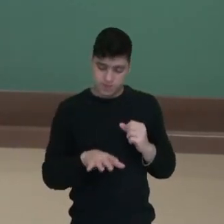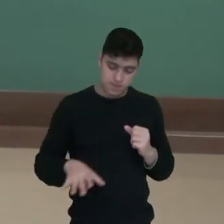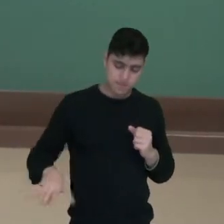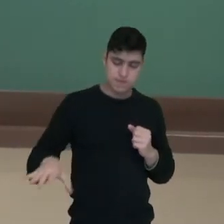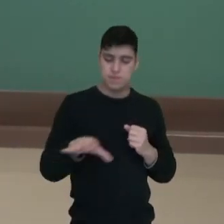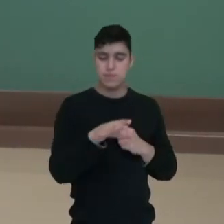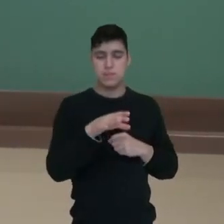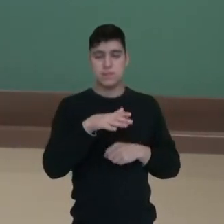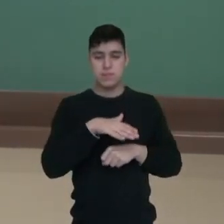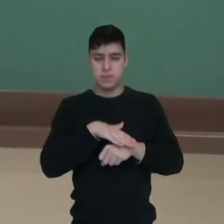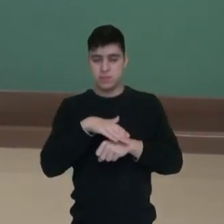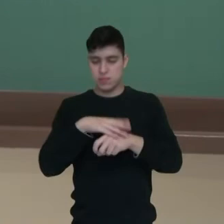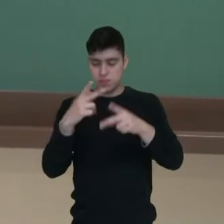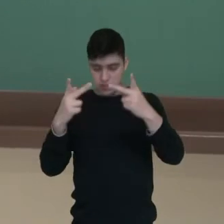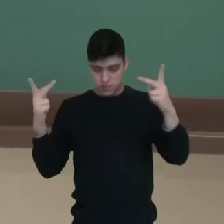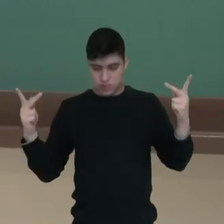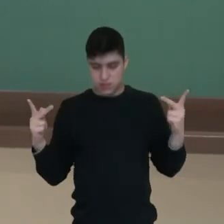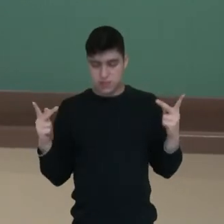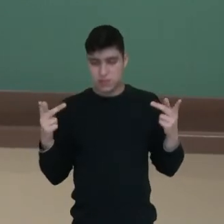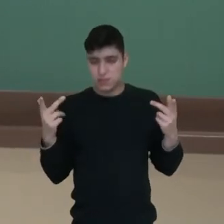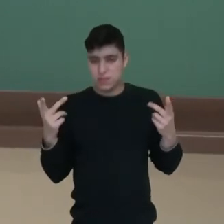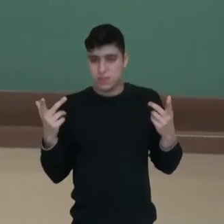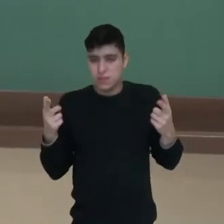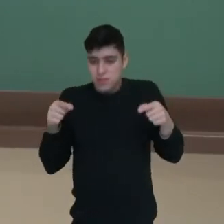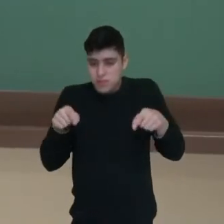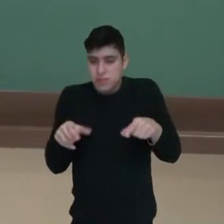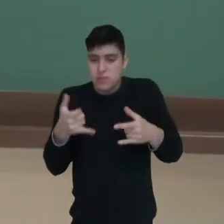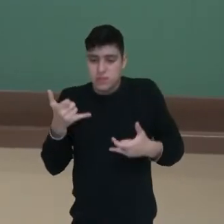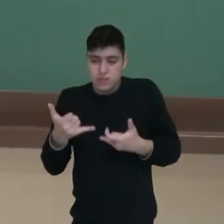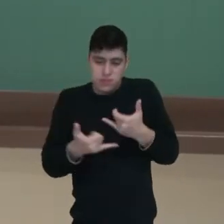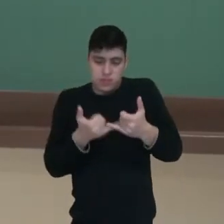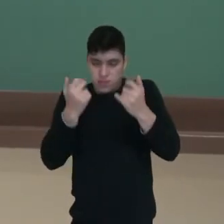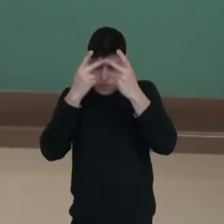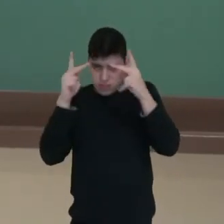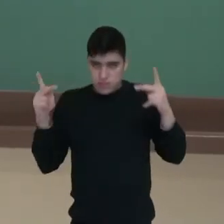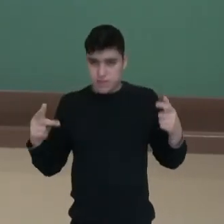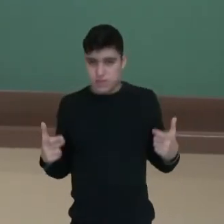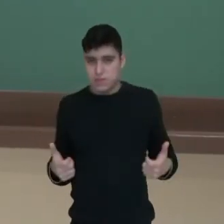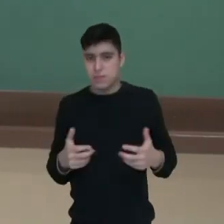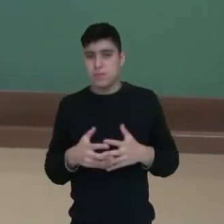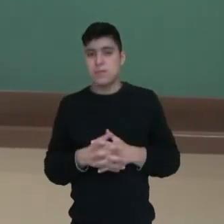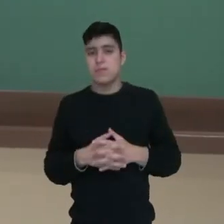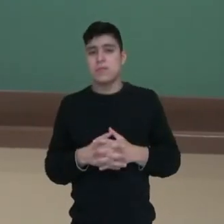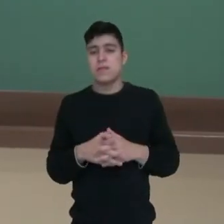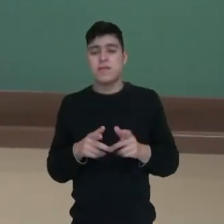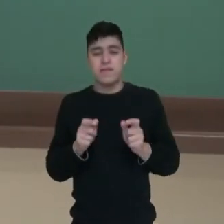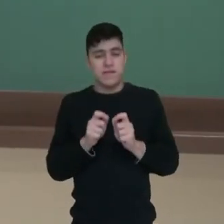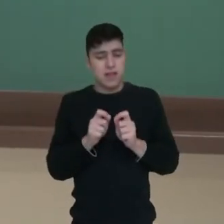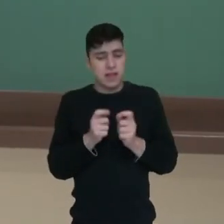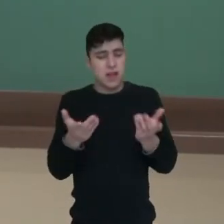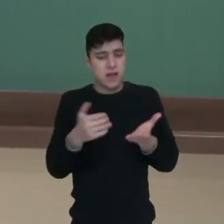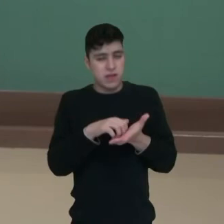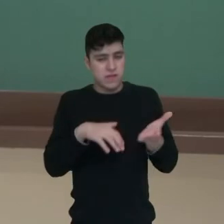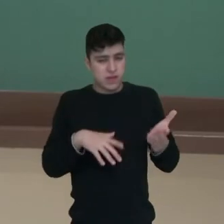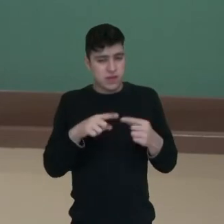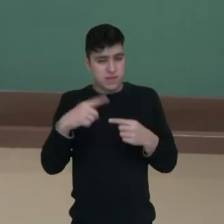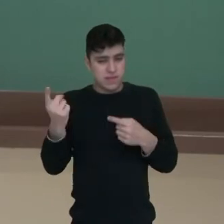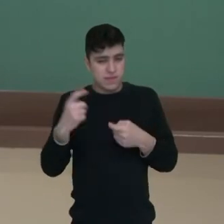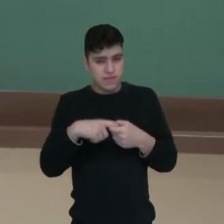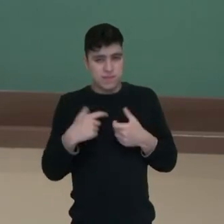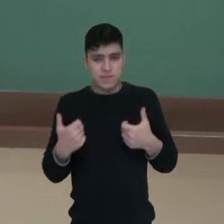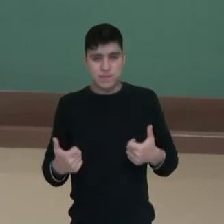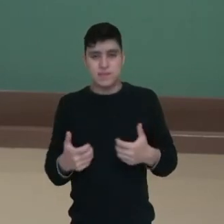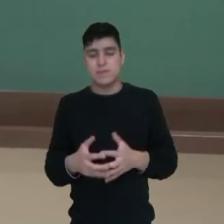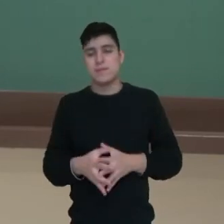espaço temporal ali, articular esse jogo de vocês. Façam a atividade e nós voltaremos em